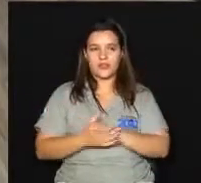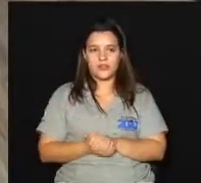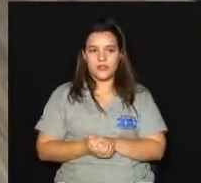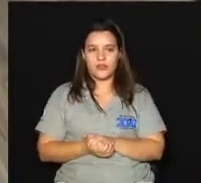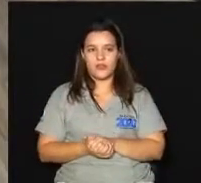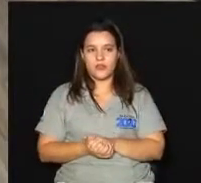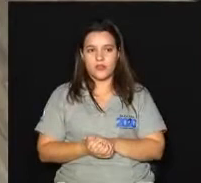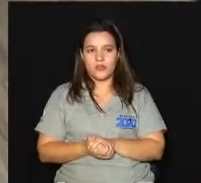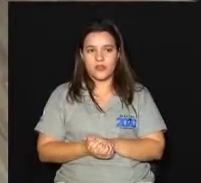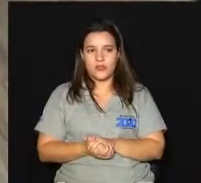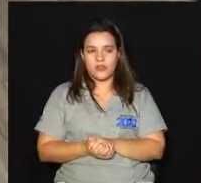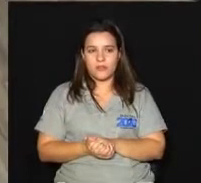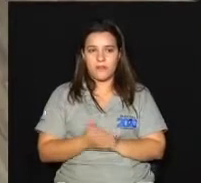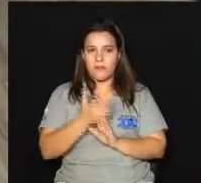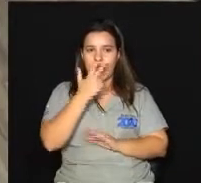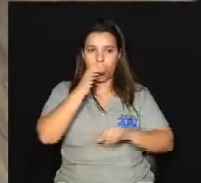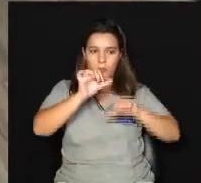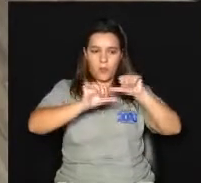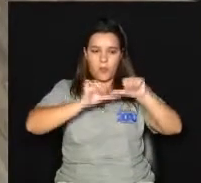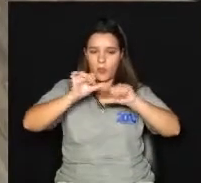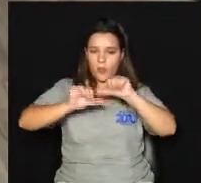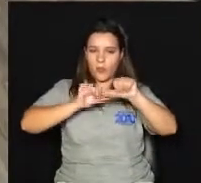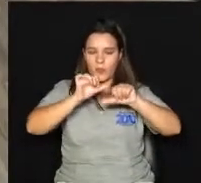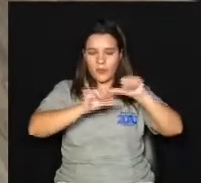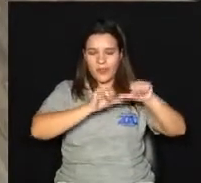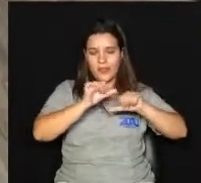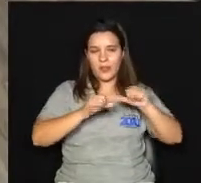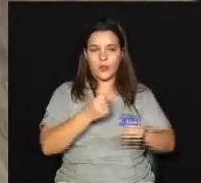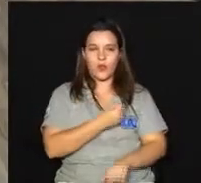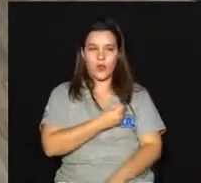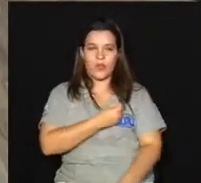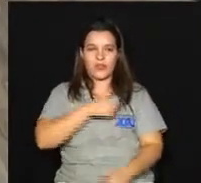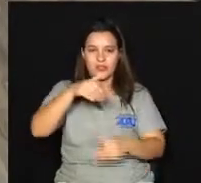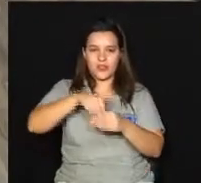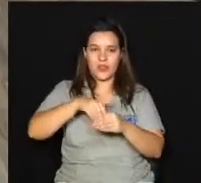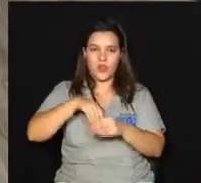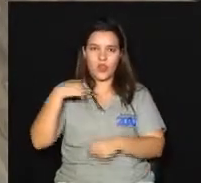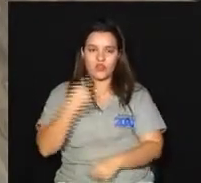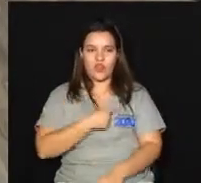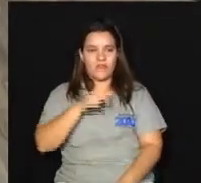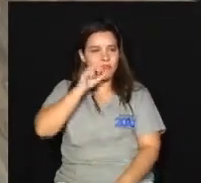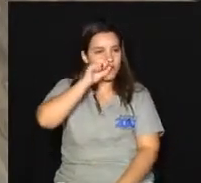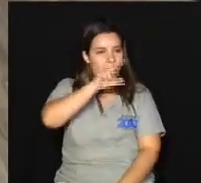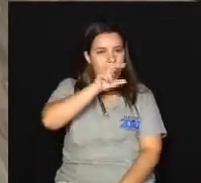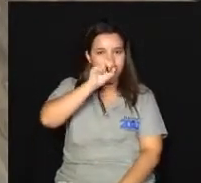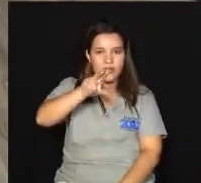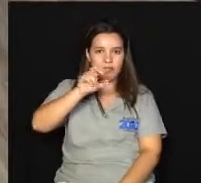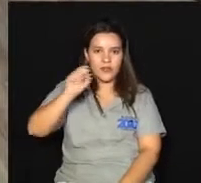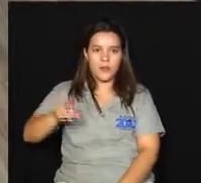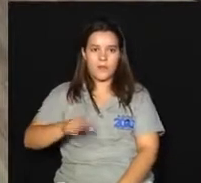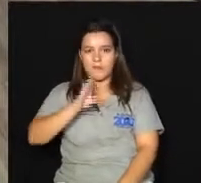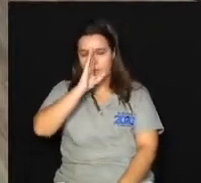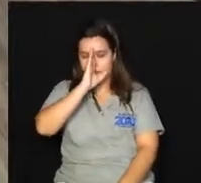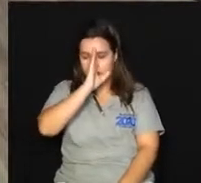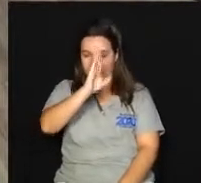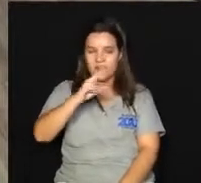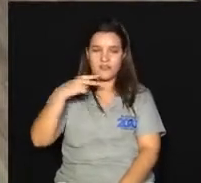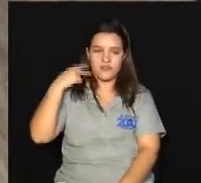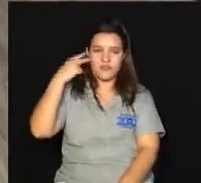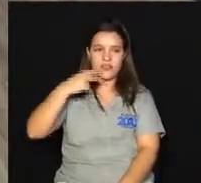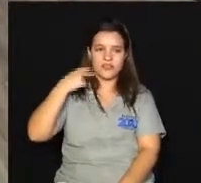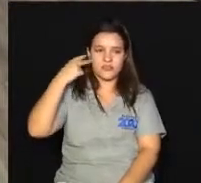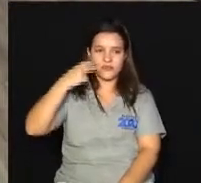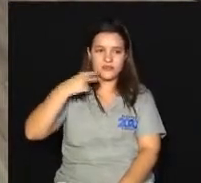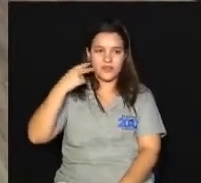coeficiente eleitoral, que ele altera completamente, né? A gente já viu em diversas eleições, principalmente para vereador. Às vezes,